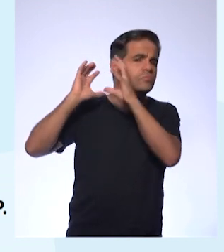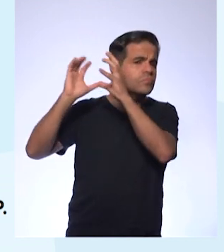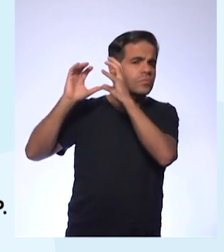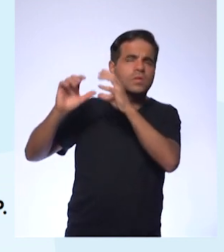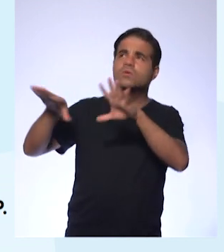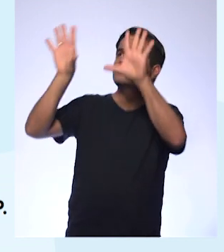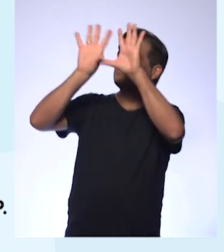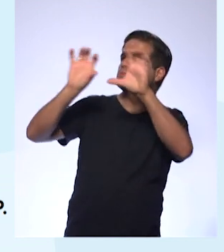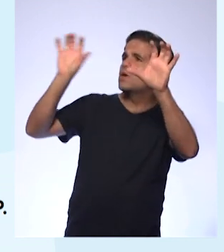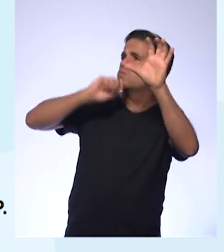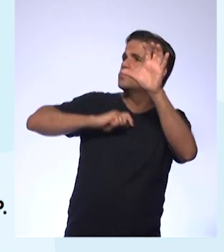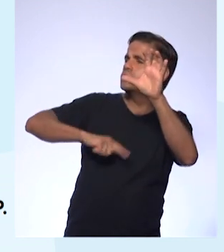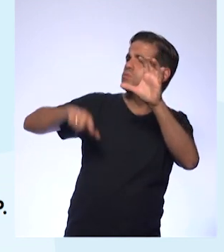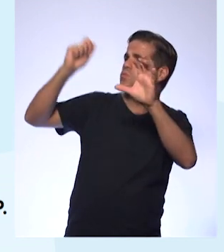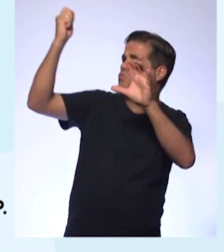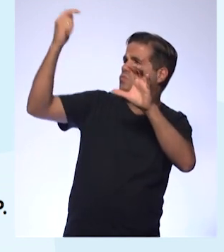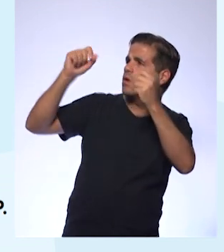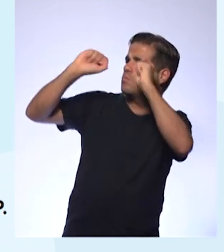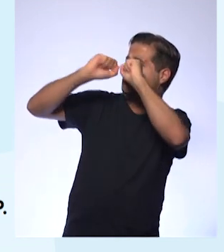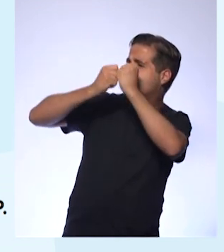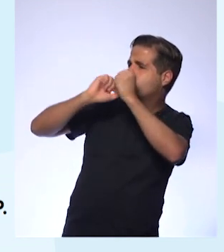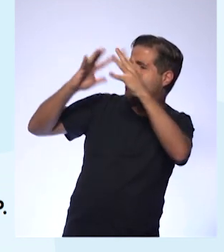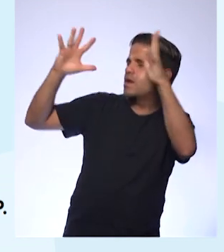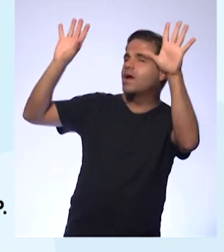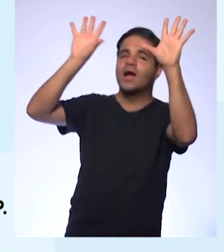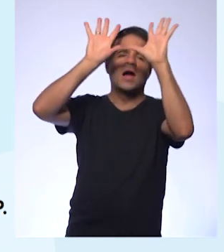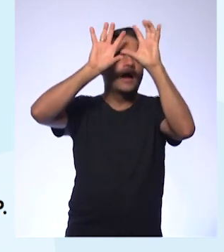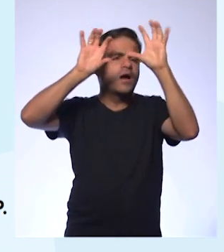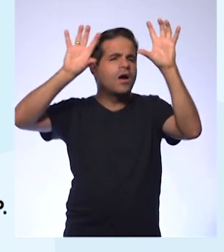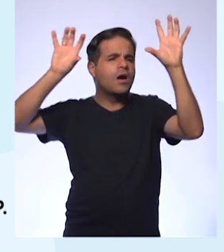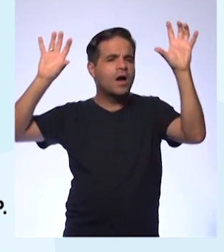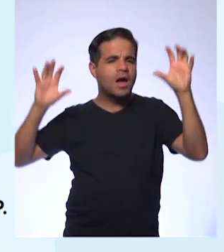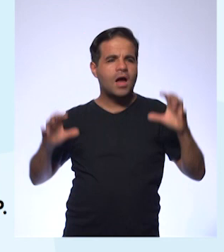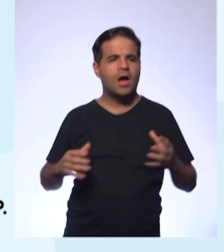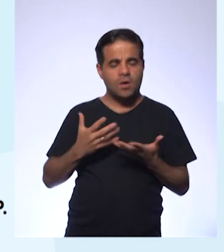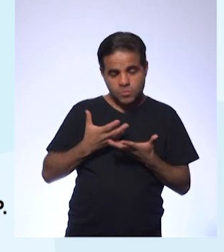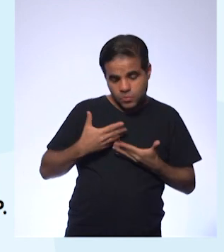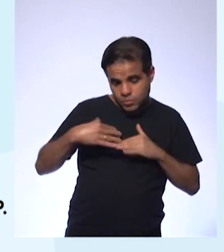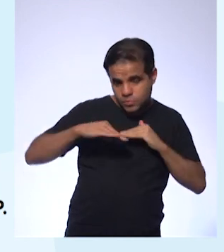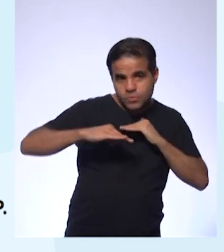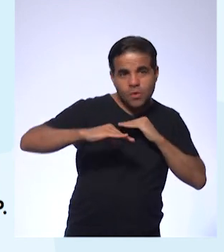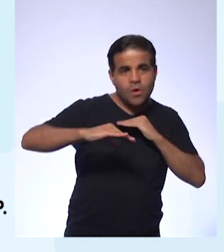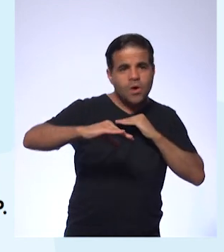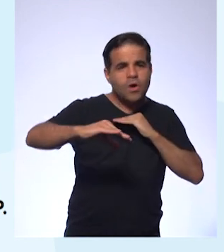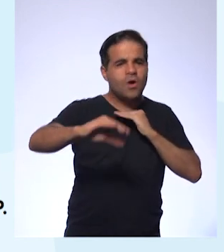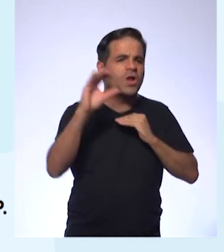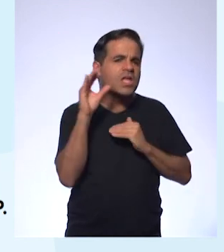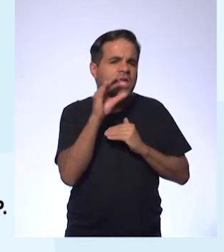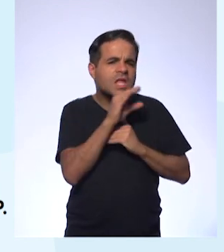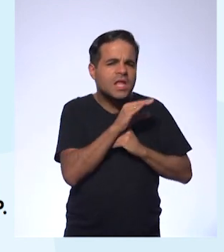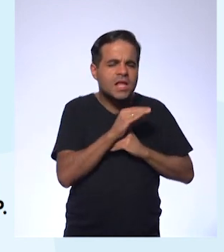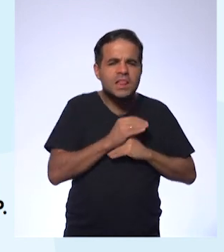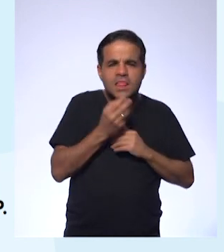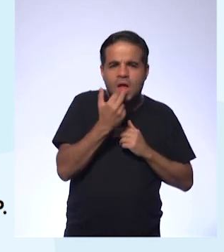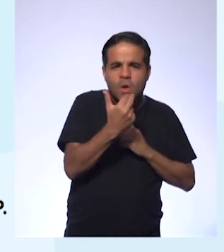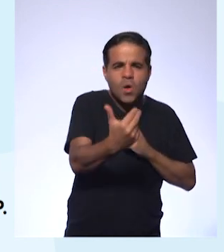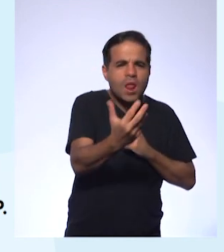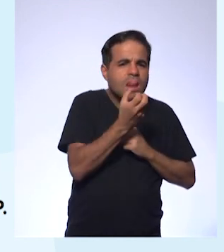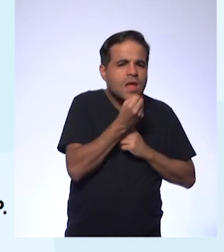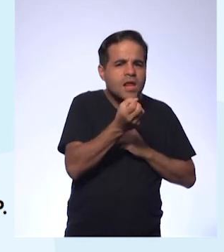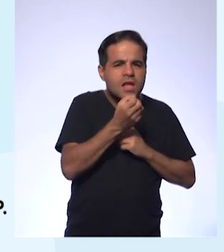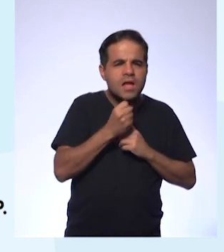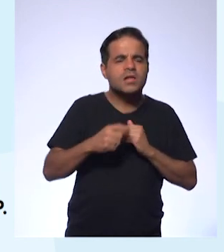céu azul, um sol brilhante, temos nuvens, temos um solo que aparentemente está quente, porque está alaranjado, temos